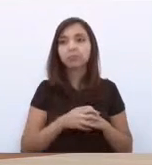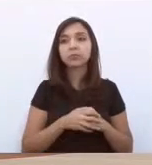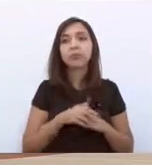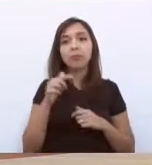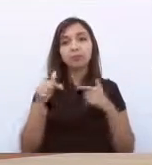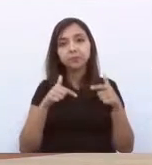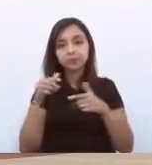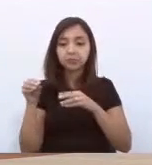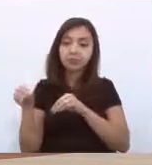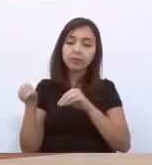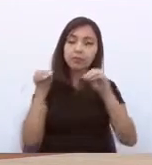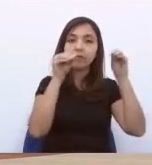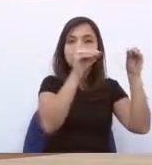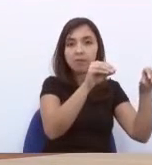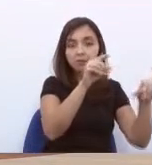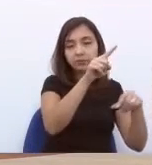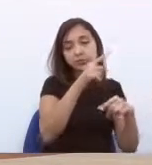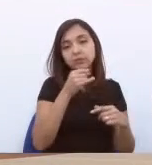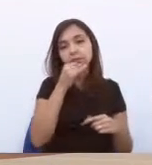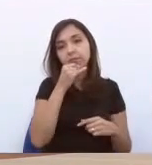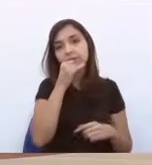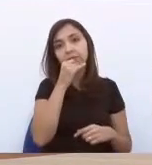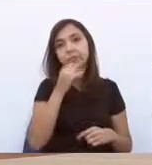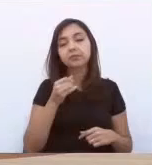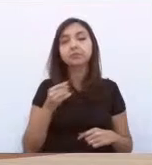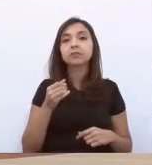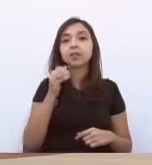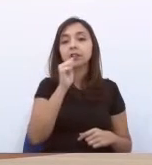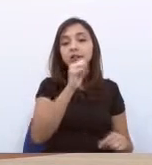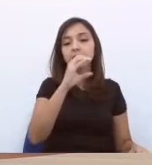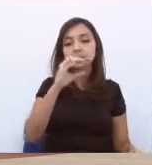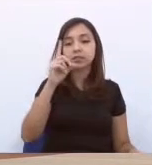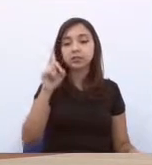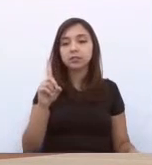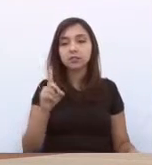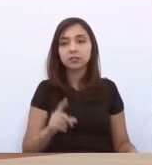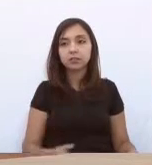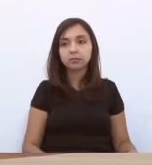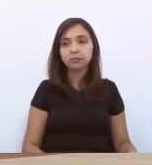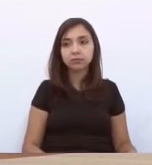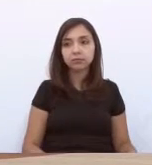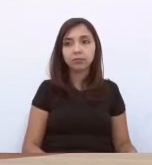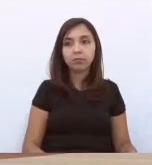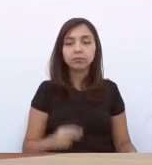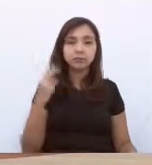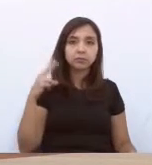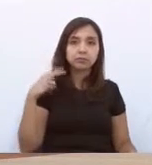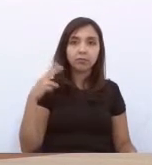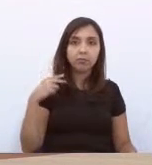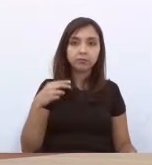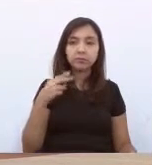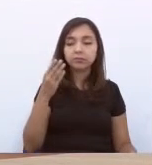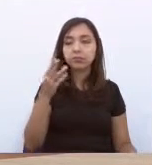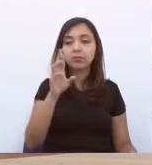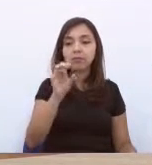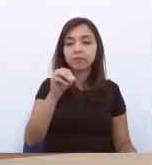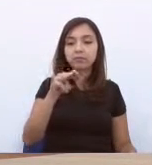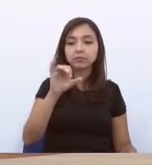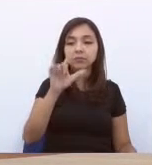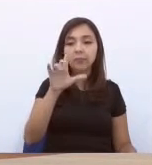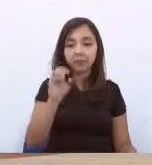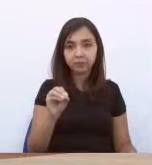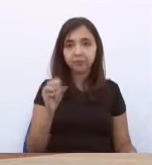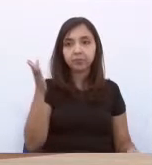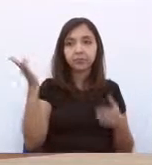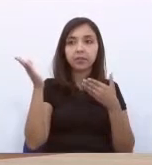o seu deslocamento à ACD, lembrando aqui o vereador Romildo Santos, que